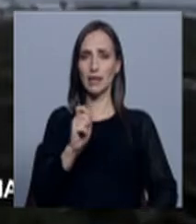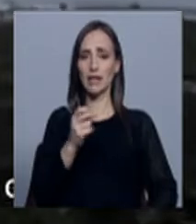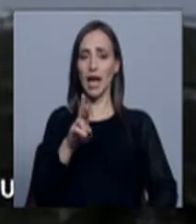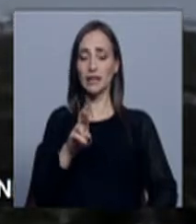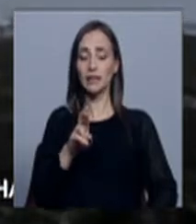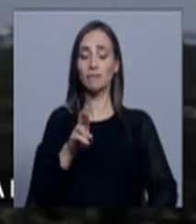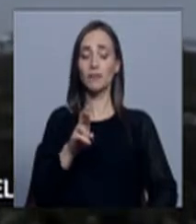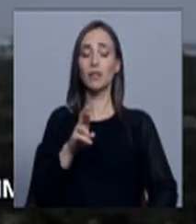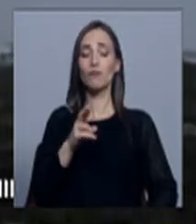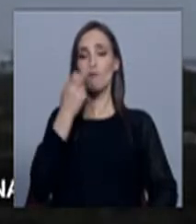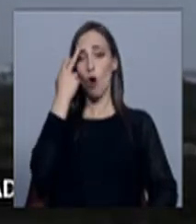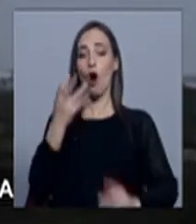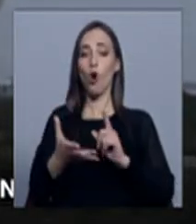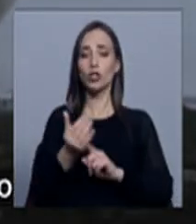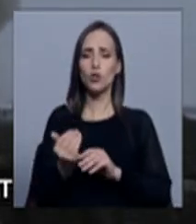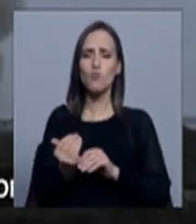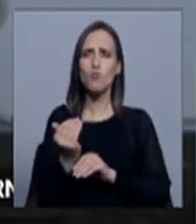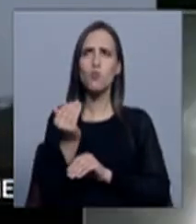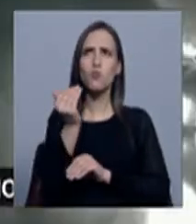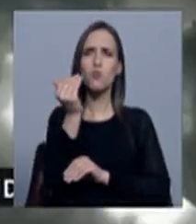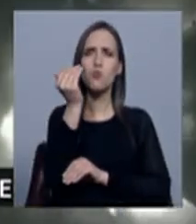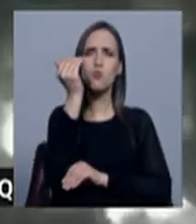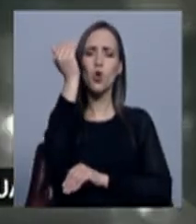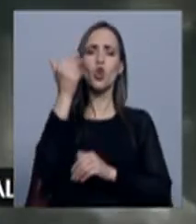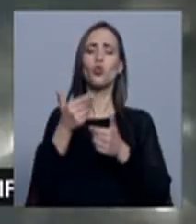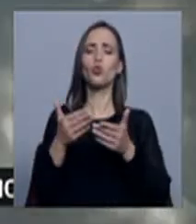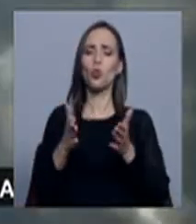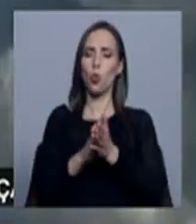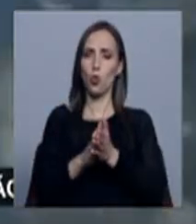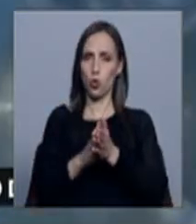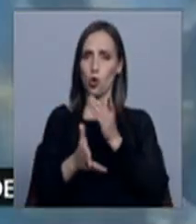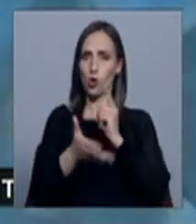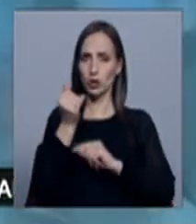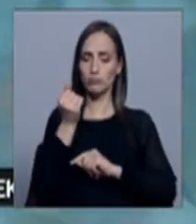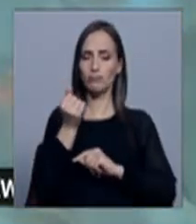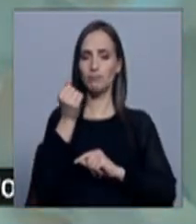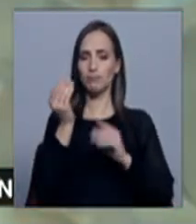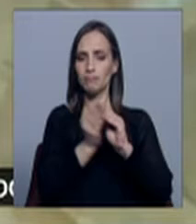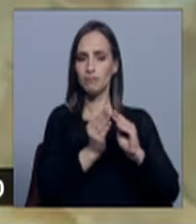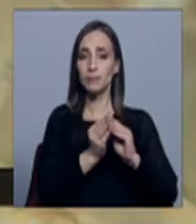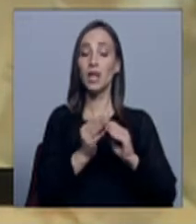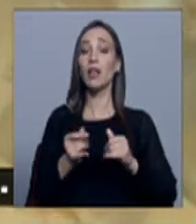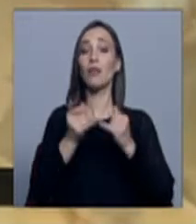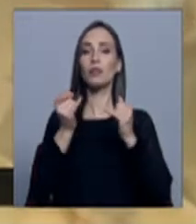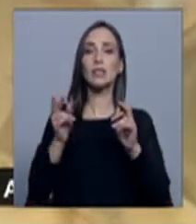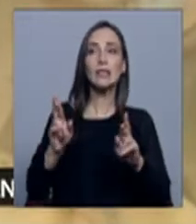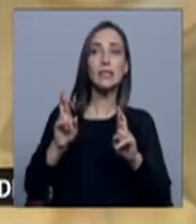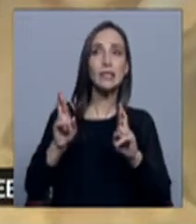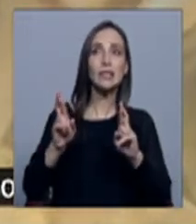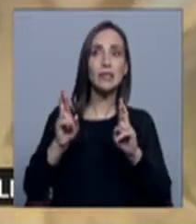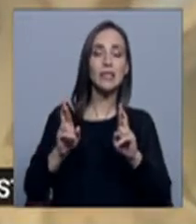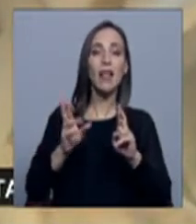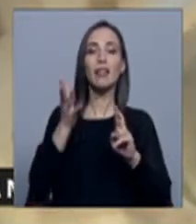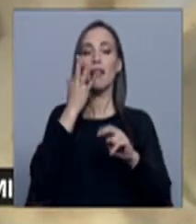aconteceu, conseguiu subir, conseguiu fazer todas as manobras que estavam previstas e depois a grande expectativa era tentar